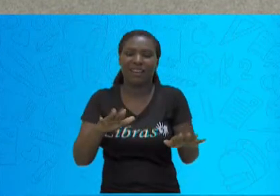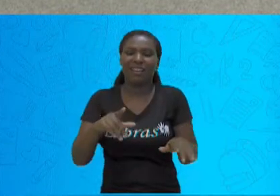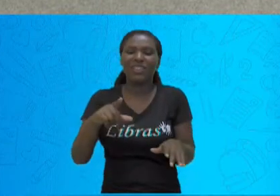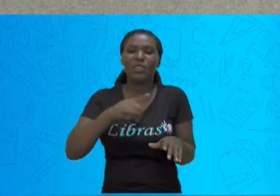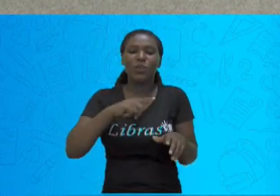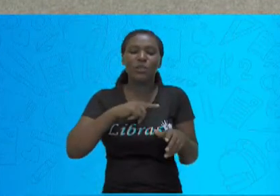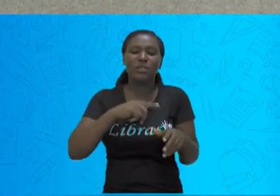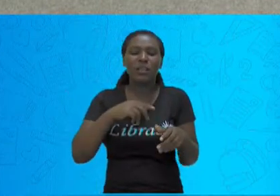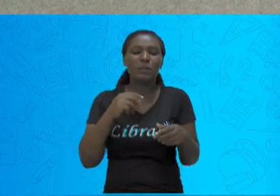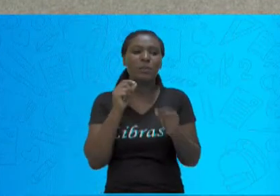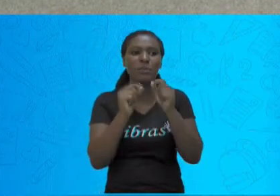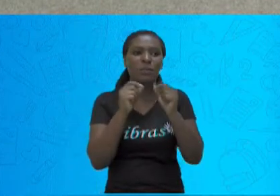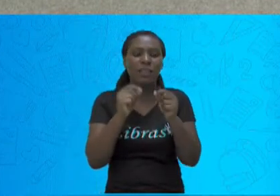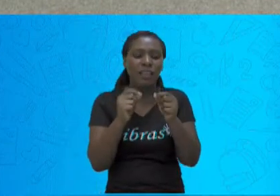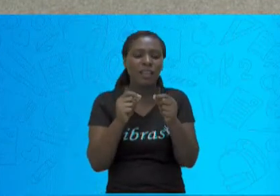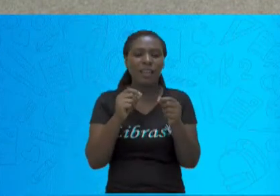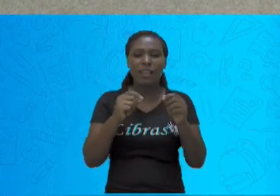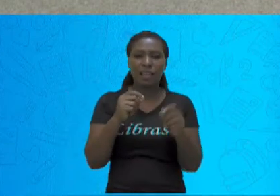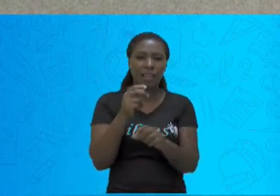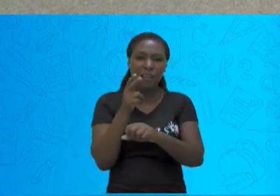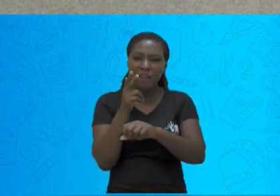séries, vários documentários